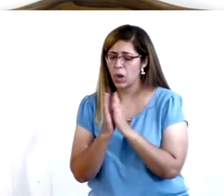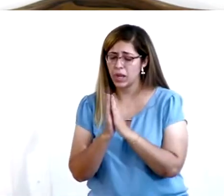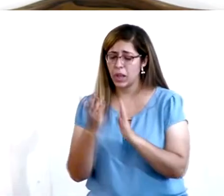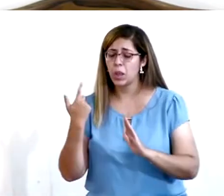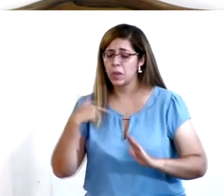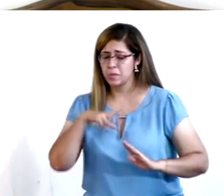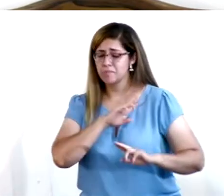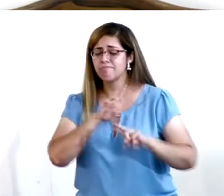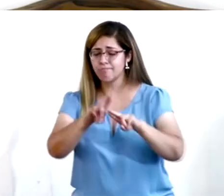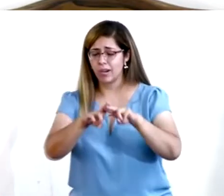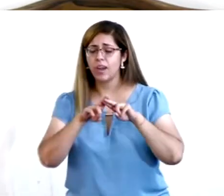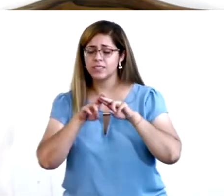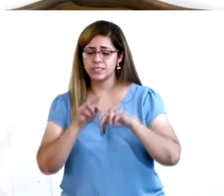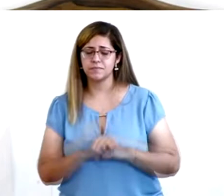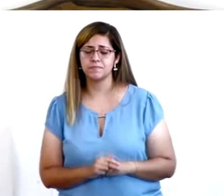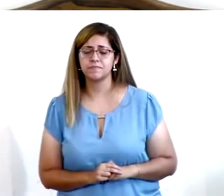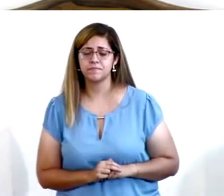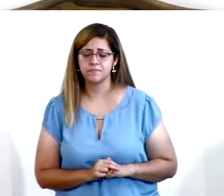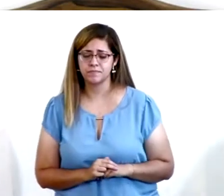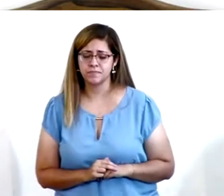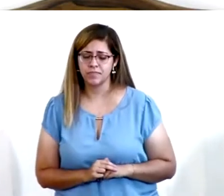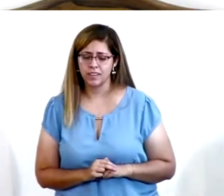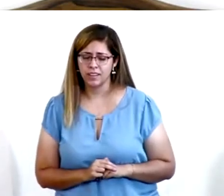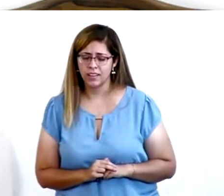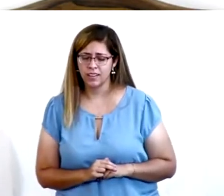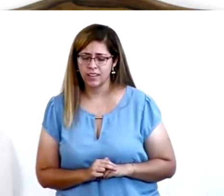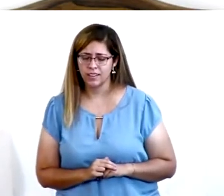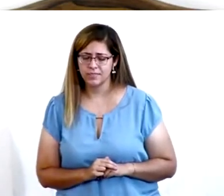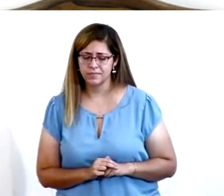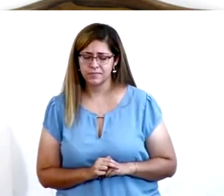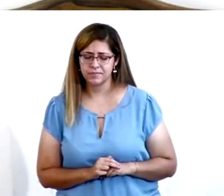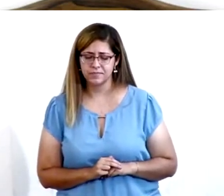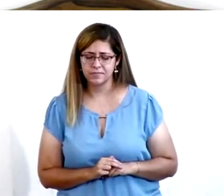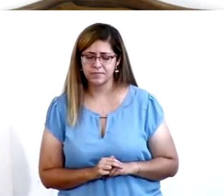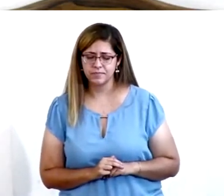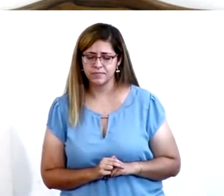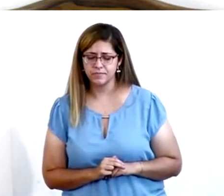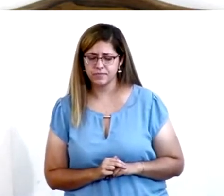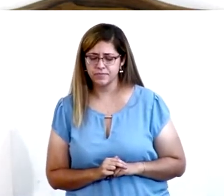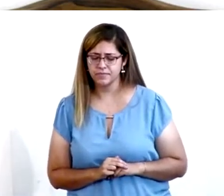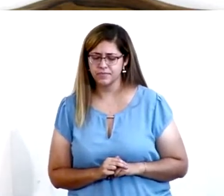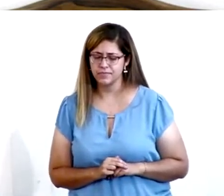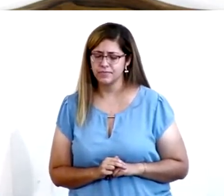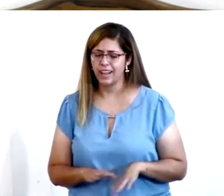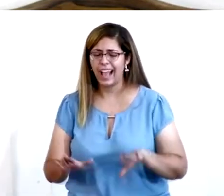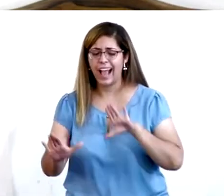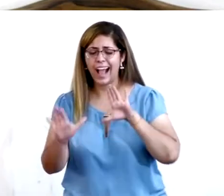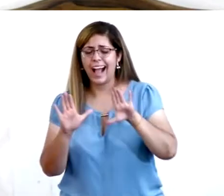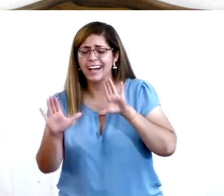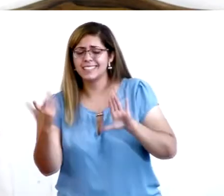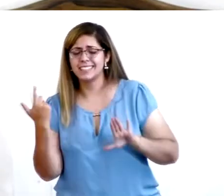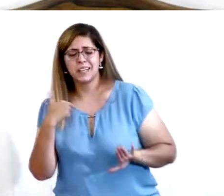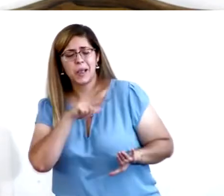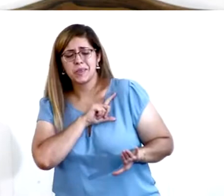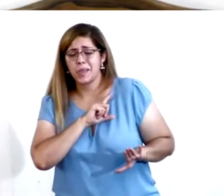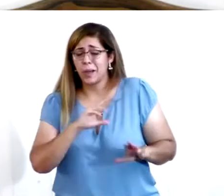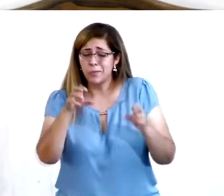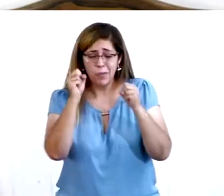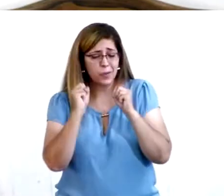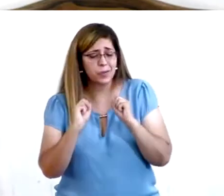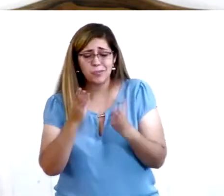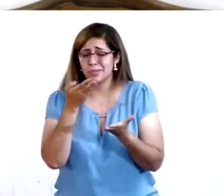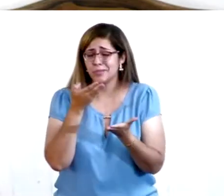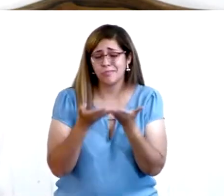por nós, Senhor. Pai, quanto risco de andar em círculo, quanto risco de nos perdermos, quanto risco de